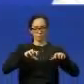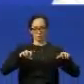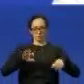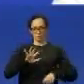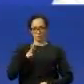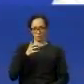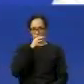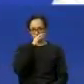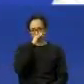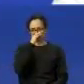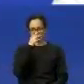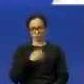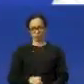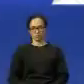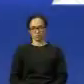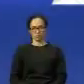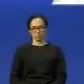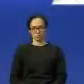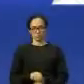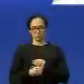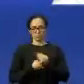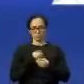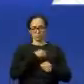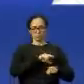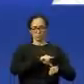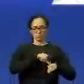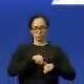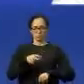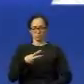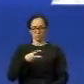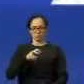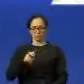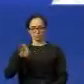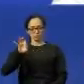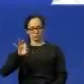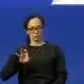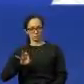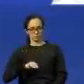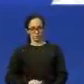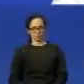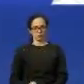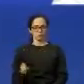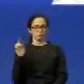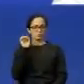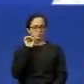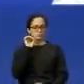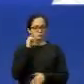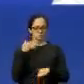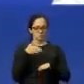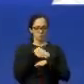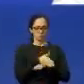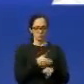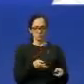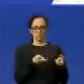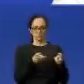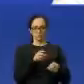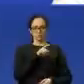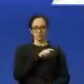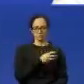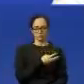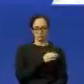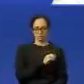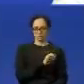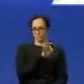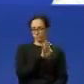não chova, sua probabilidade de atraso é de 25%. Para um determinado dia, o Serviço de Meteorologia estima em